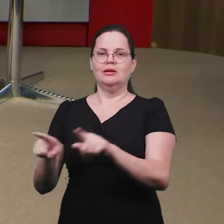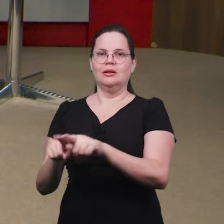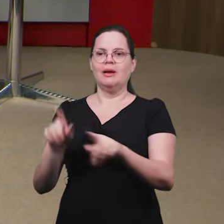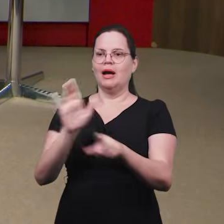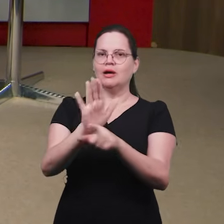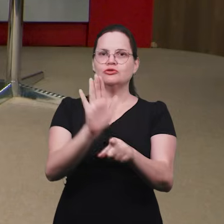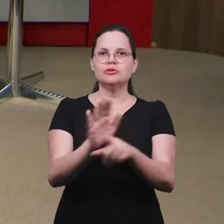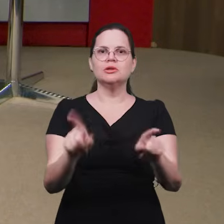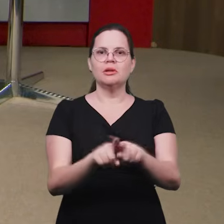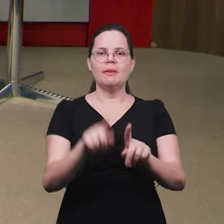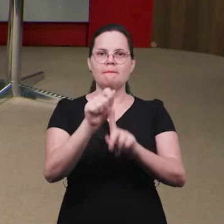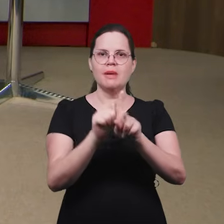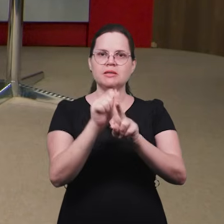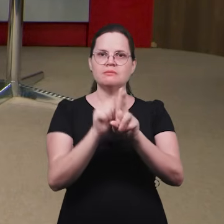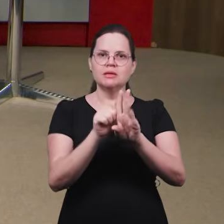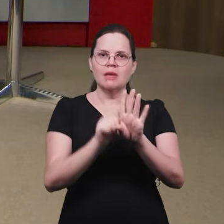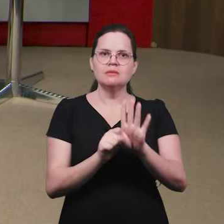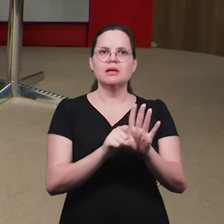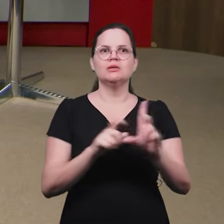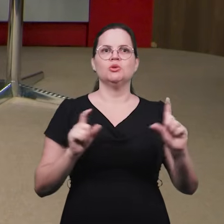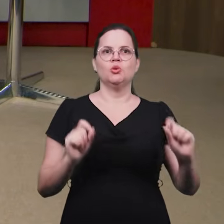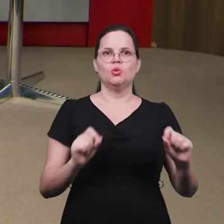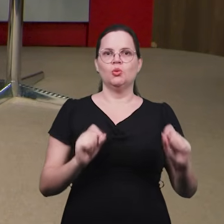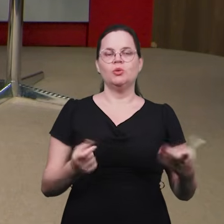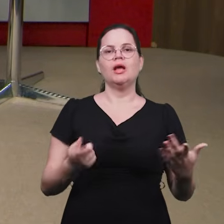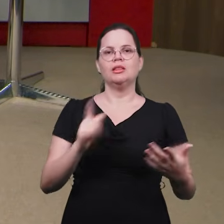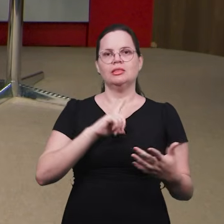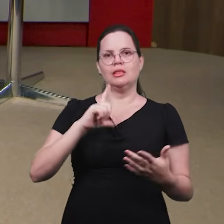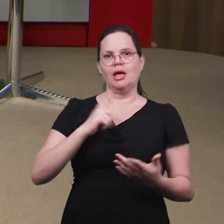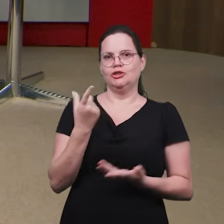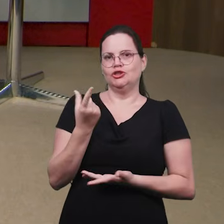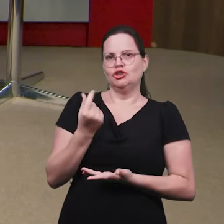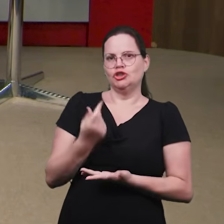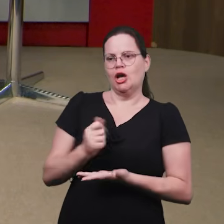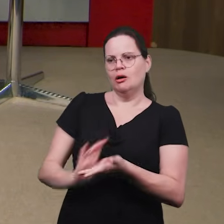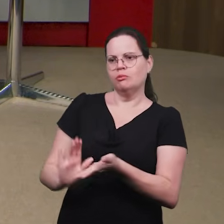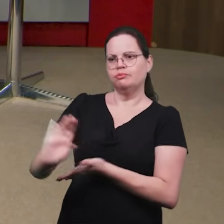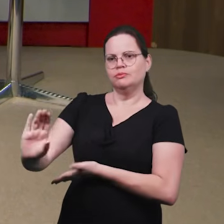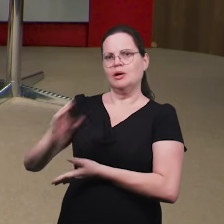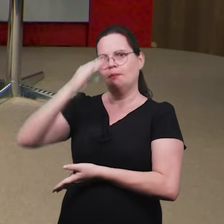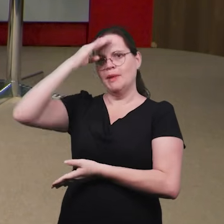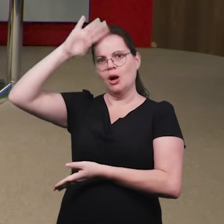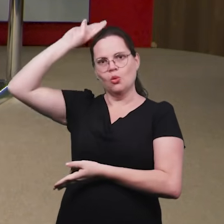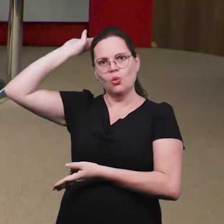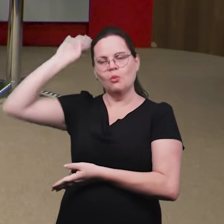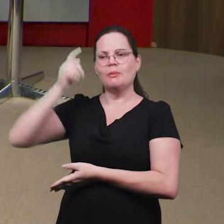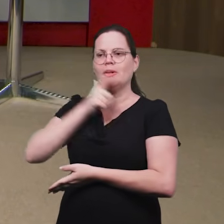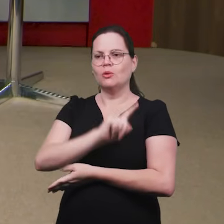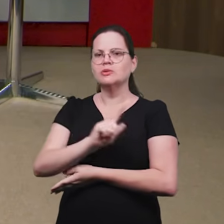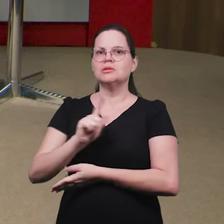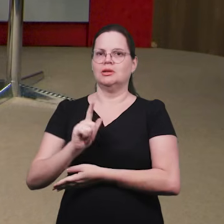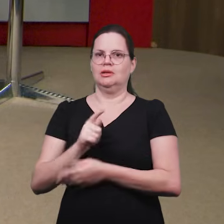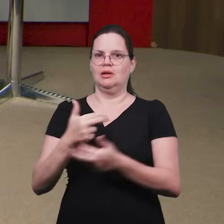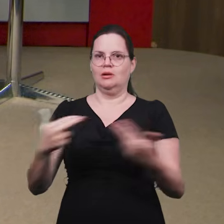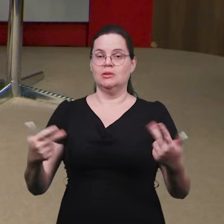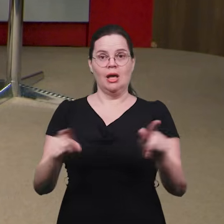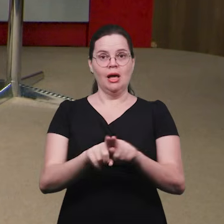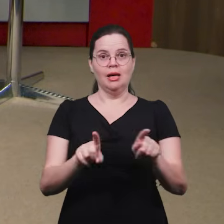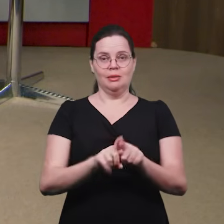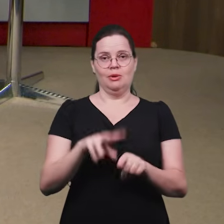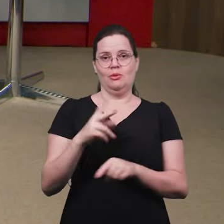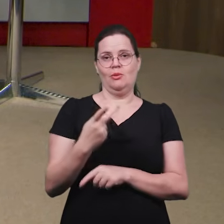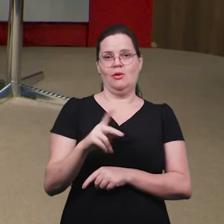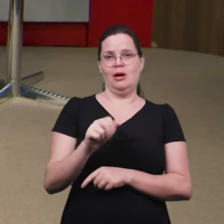ajuda também com recursos mensais que a missão tem enviado para Cuba. Então, veja o cuidado. Da mesma forma, isso foi feito com o